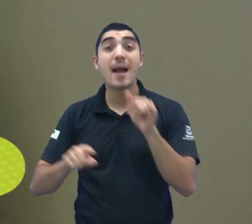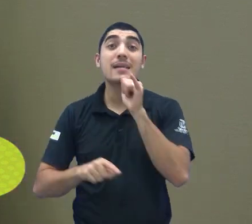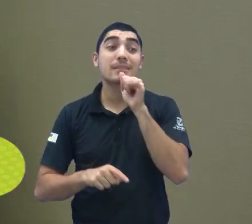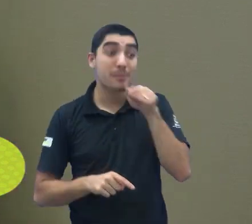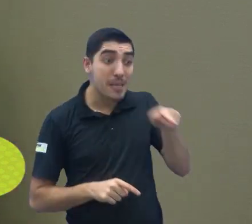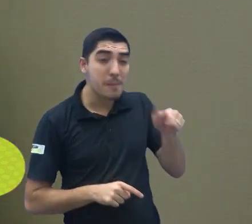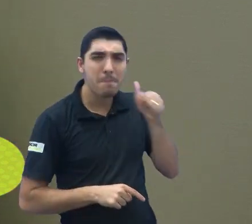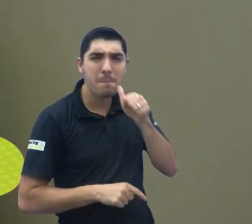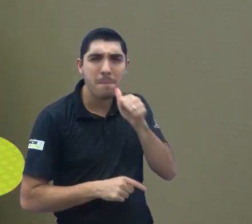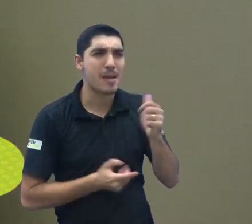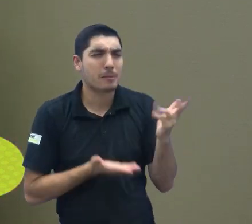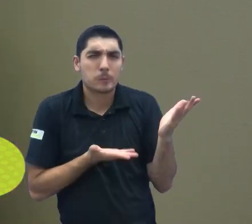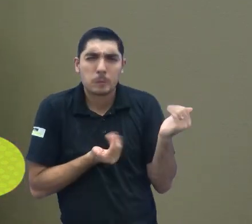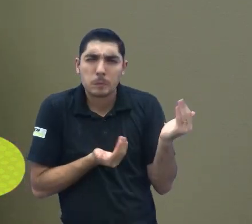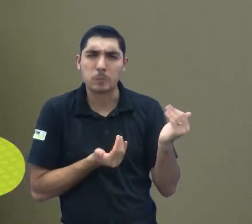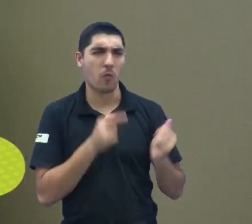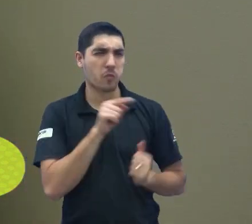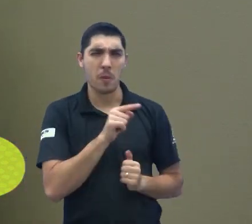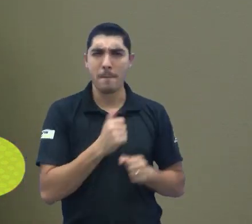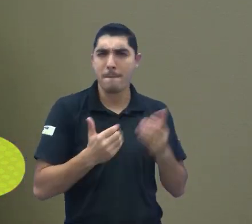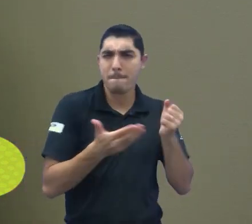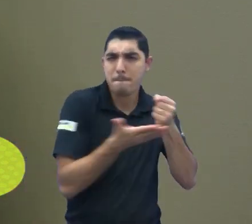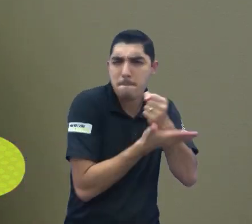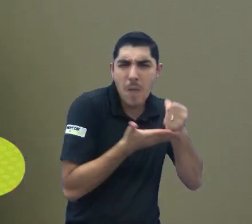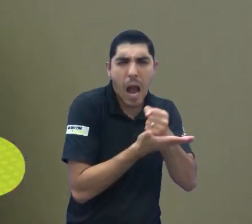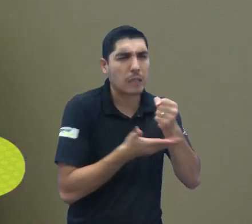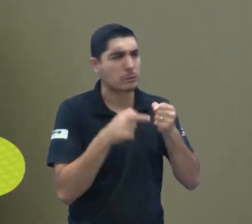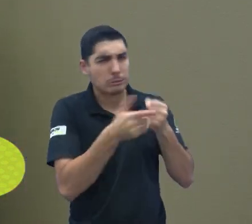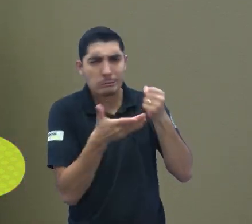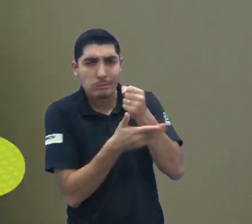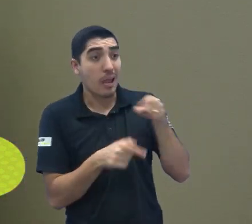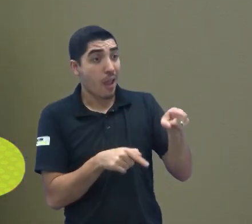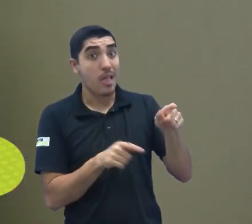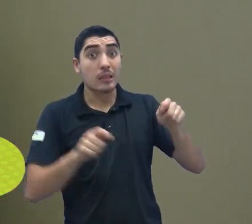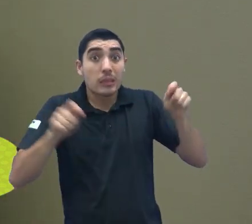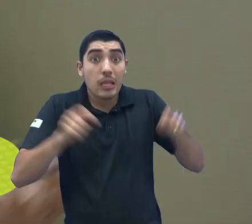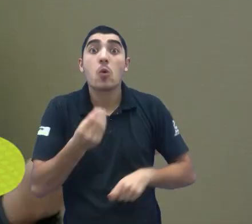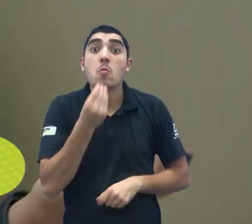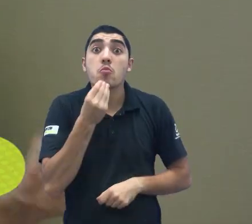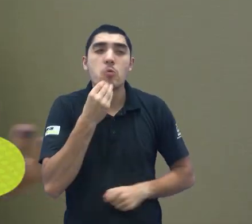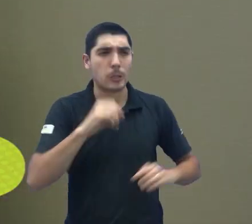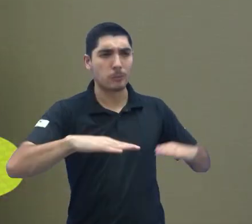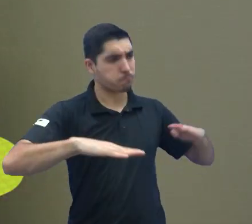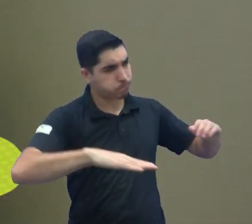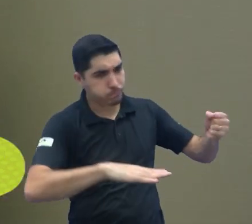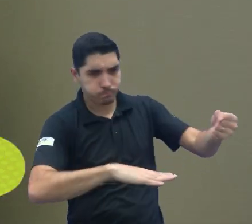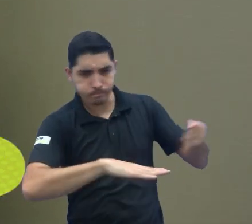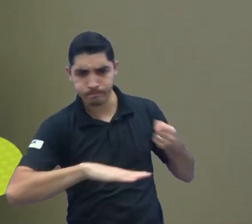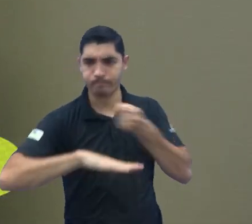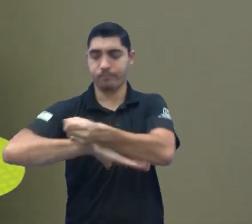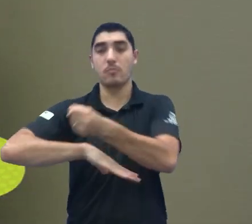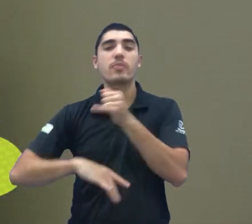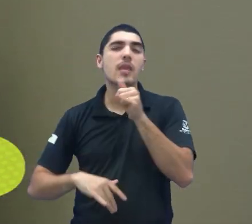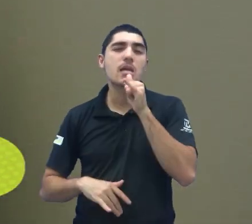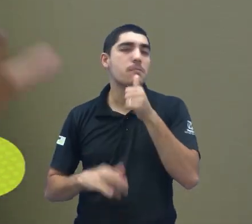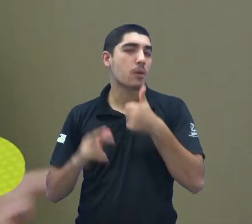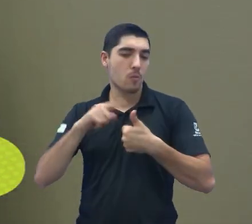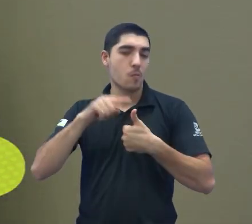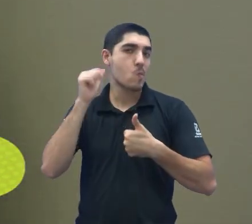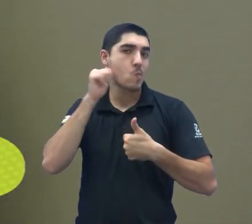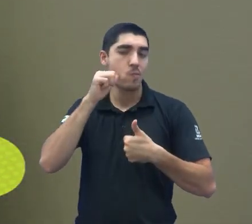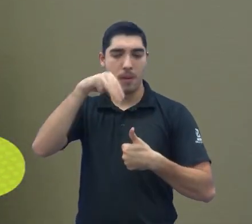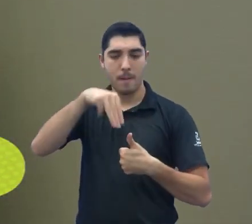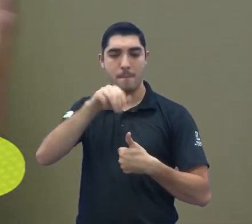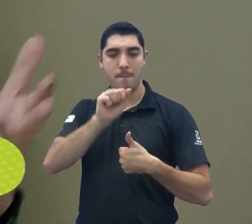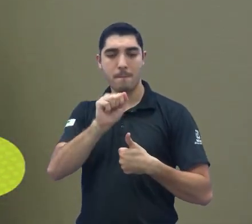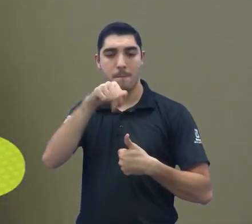base se tornar uma profissional, entrar, competir, nós trouxemos a Manu Rios, que foi eleita MVP,